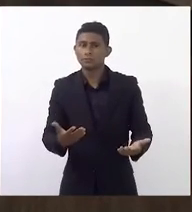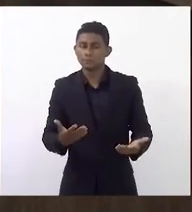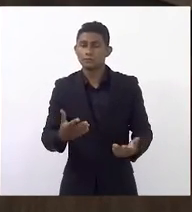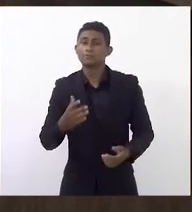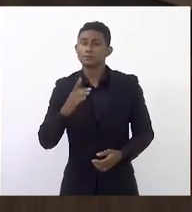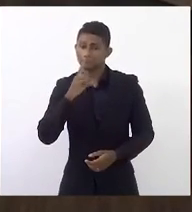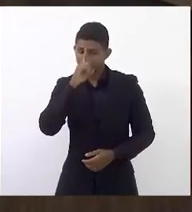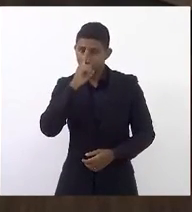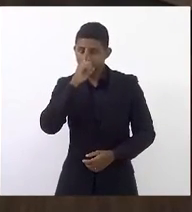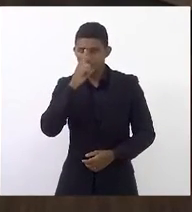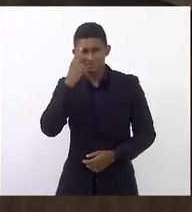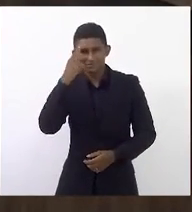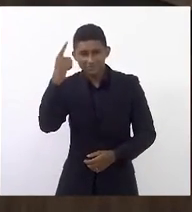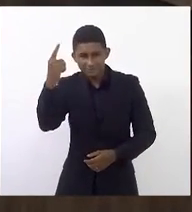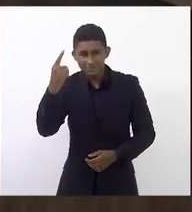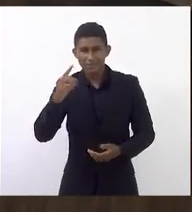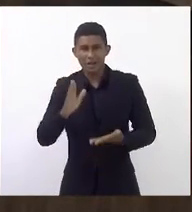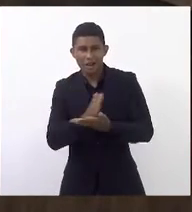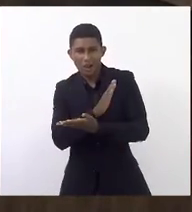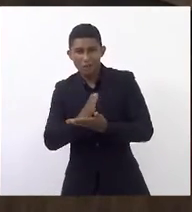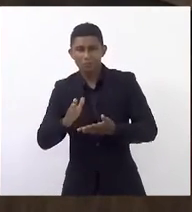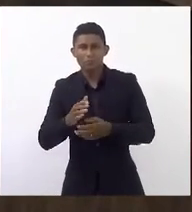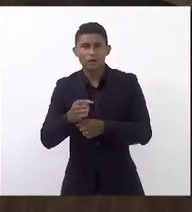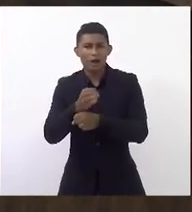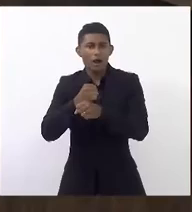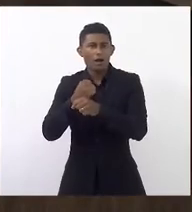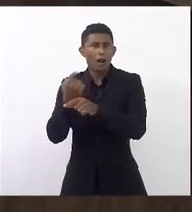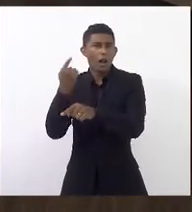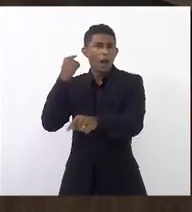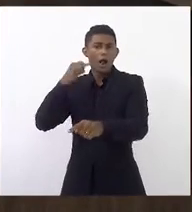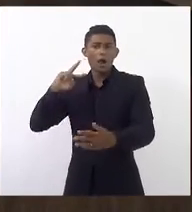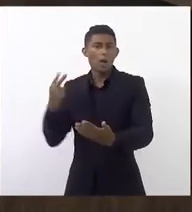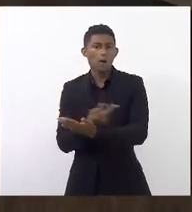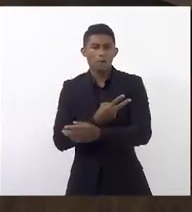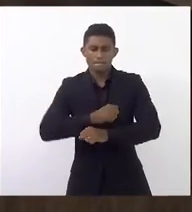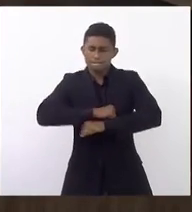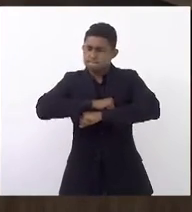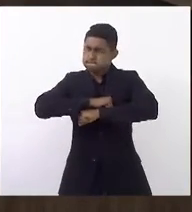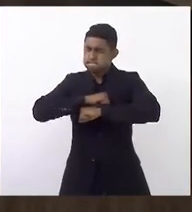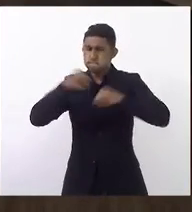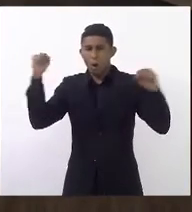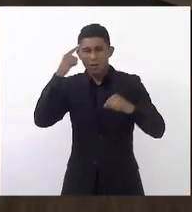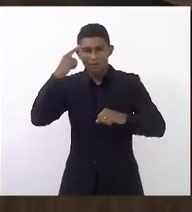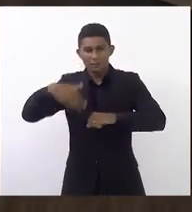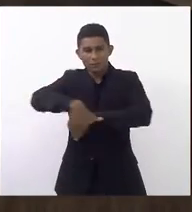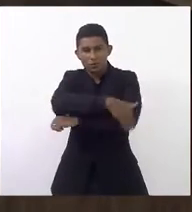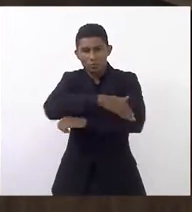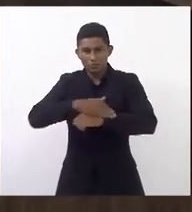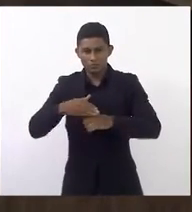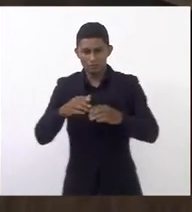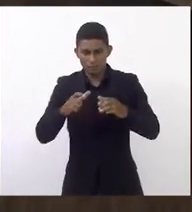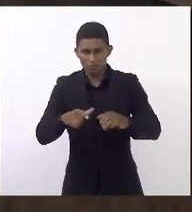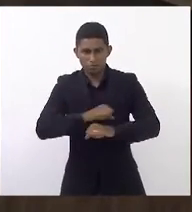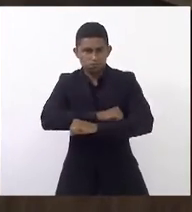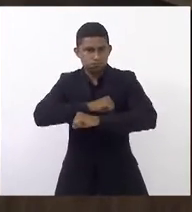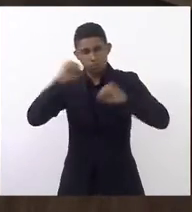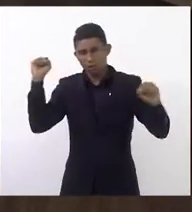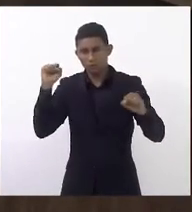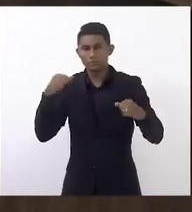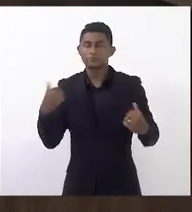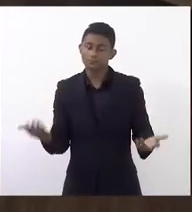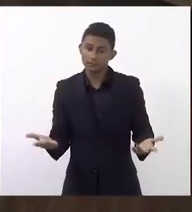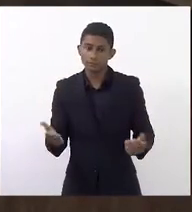lembrar aí dos bueiros, não muitos anos atrás, que explodiam. Então, por isso, seguindo a orientação da nossa bancada e também da